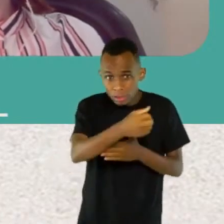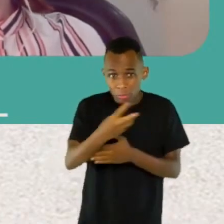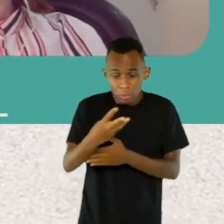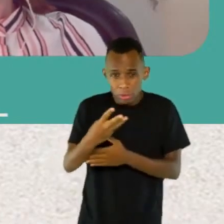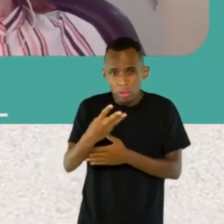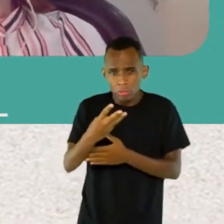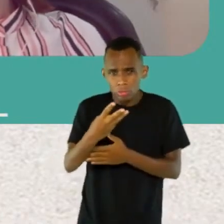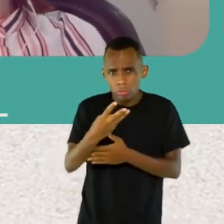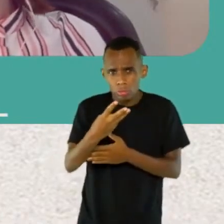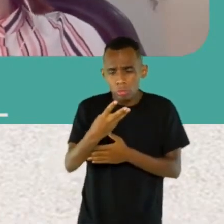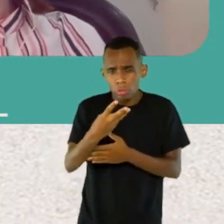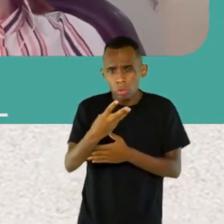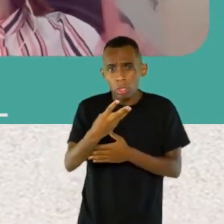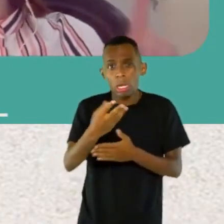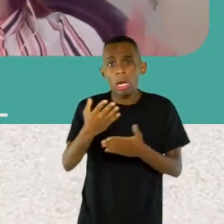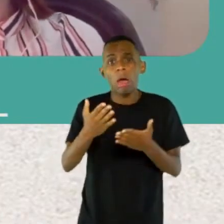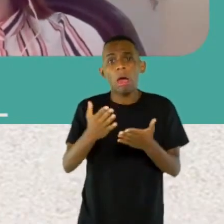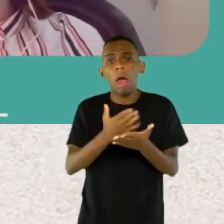Patrícia?